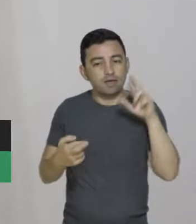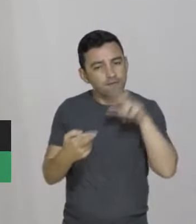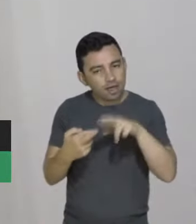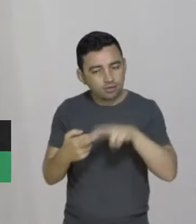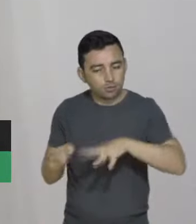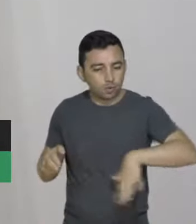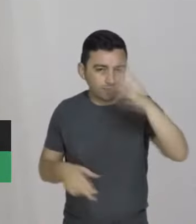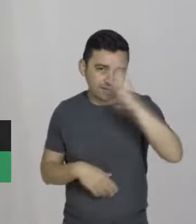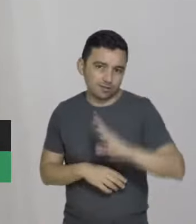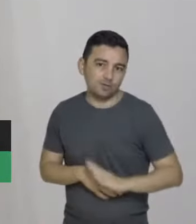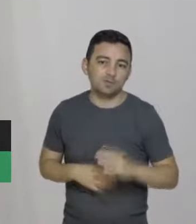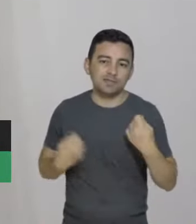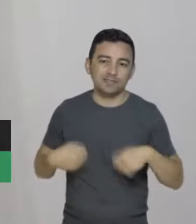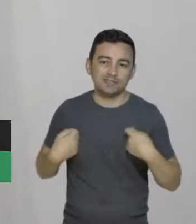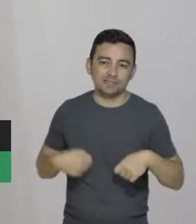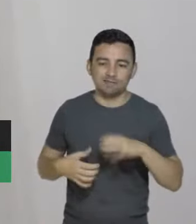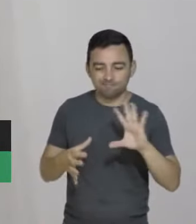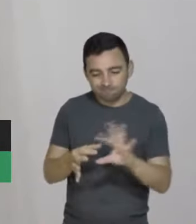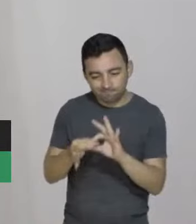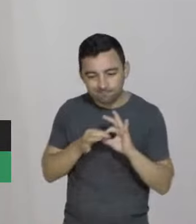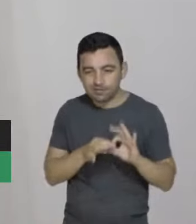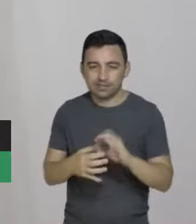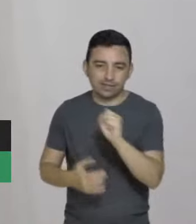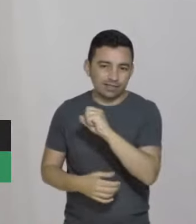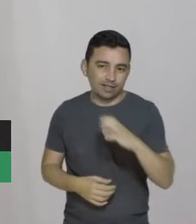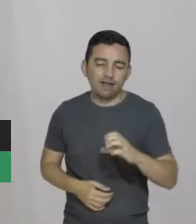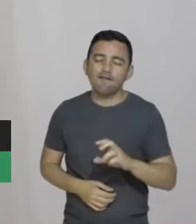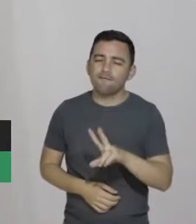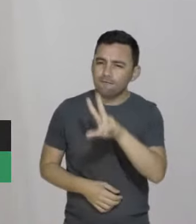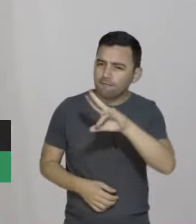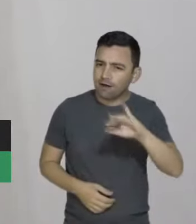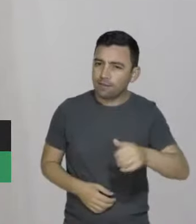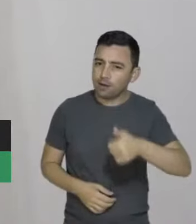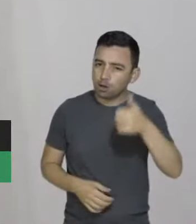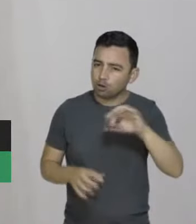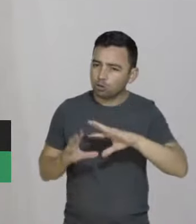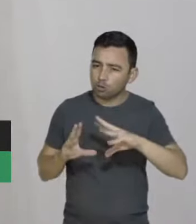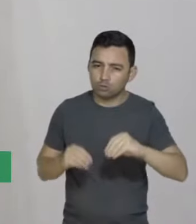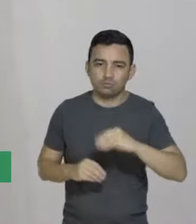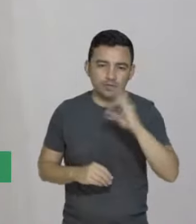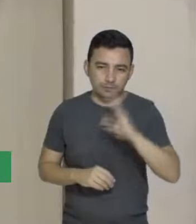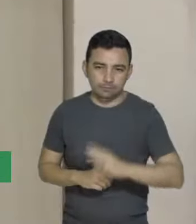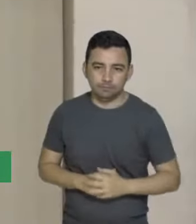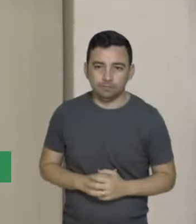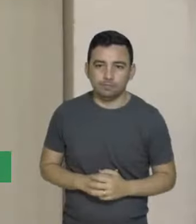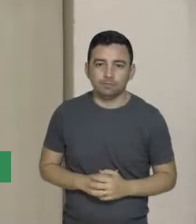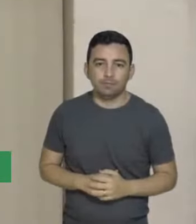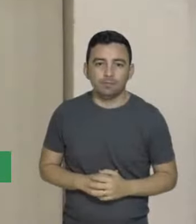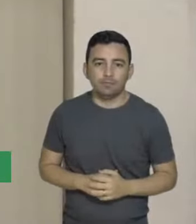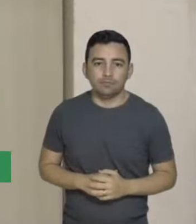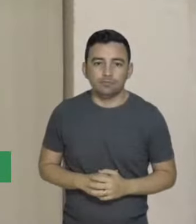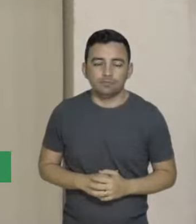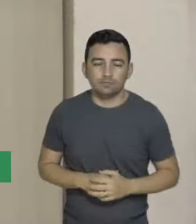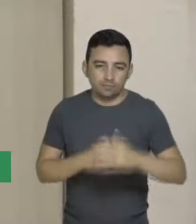unir forças e fazer com que Santa Catarina seja grande referência nacional em saúde pública. Obrigado,